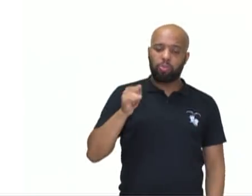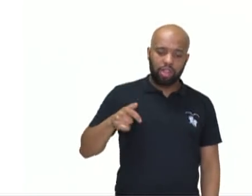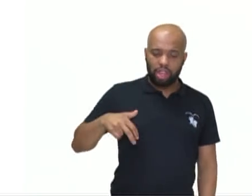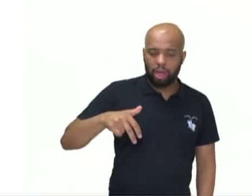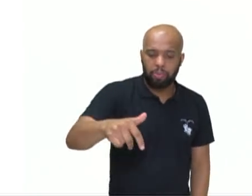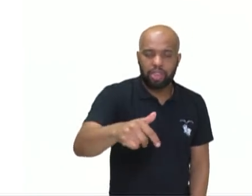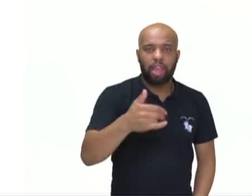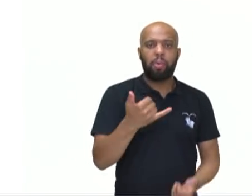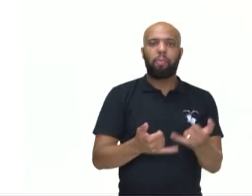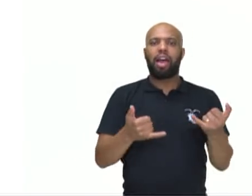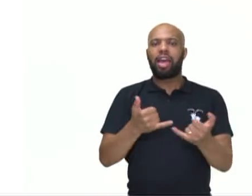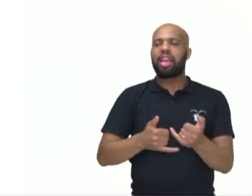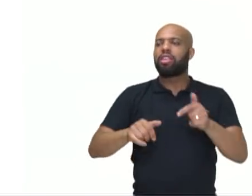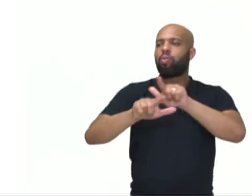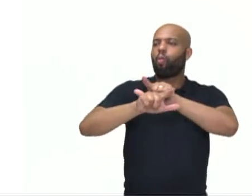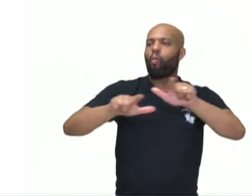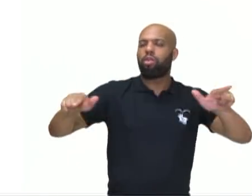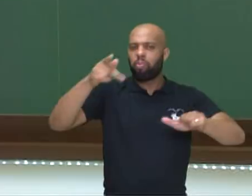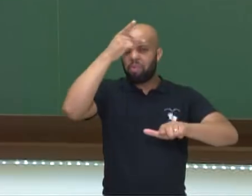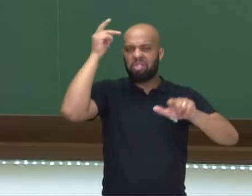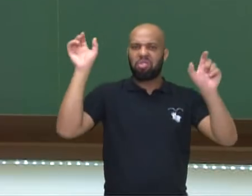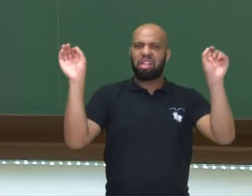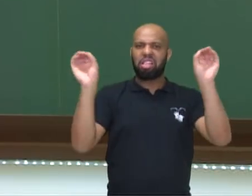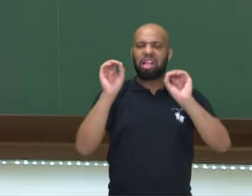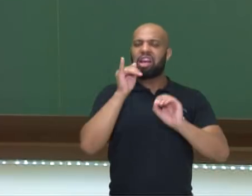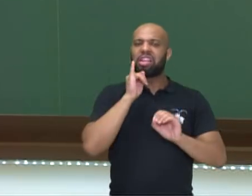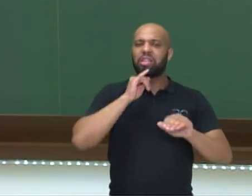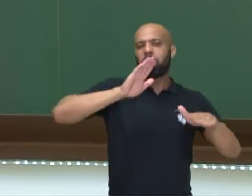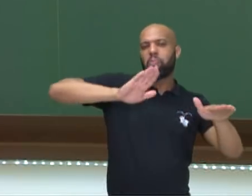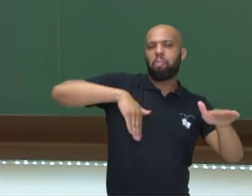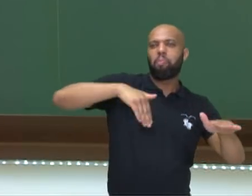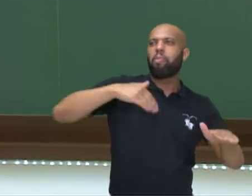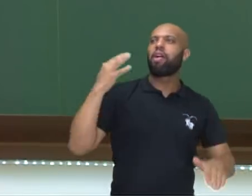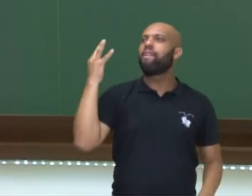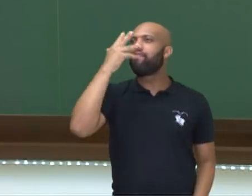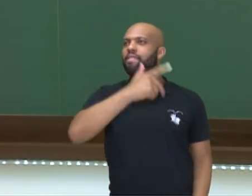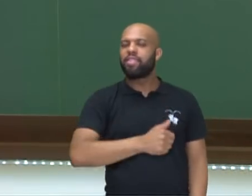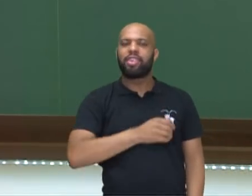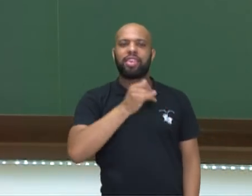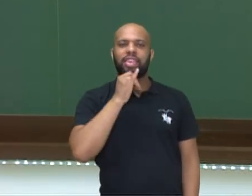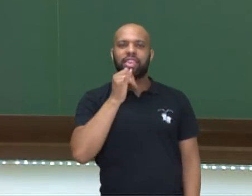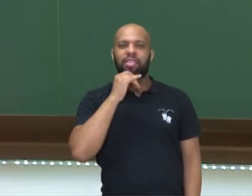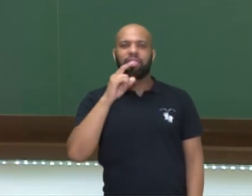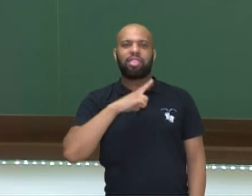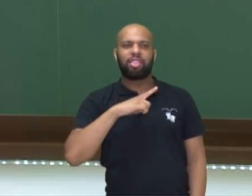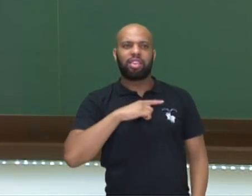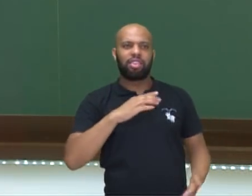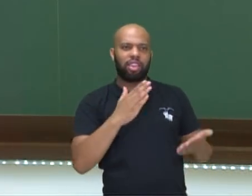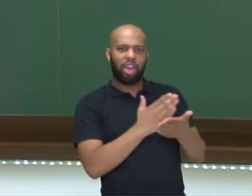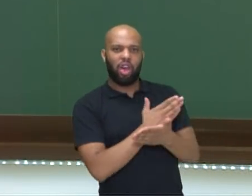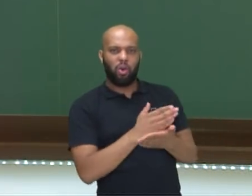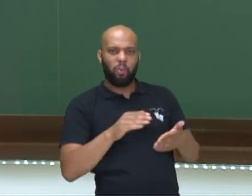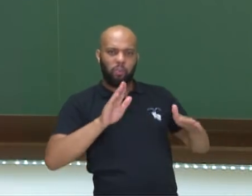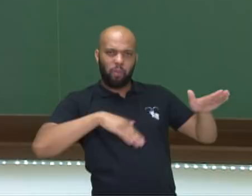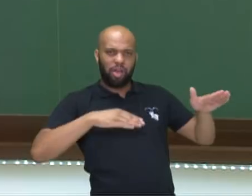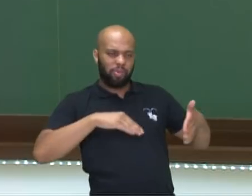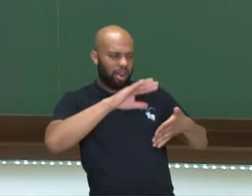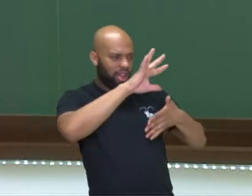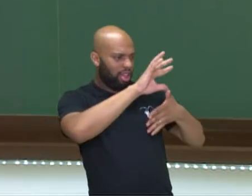cenário paradisíaco, por exemplo, de uma praia linda, né, lá no Caribe, e